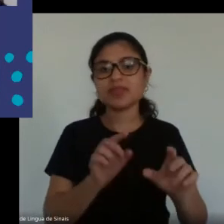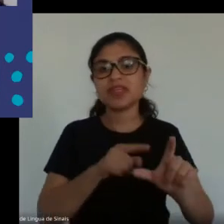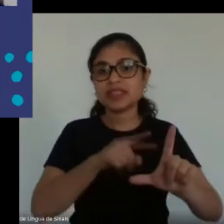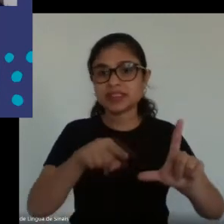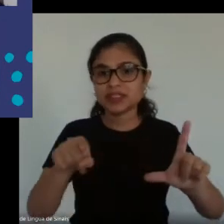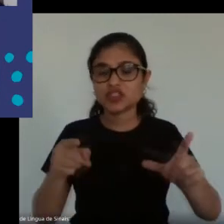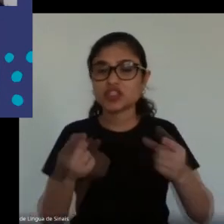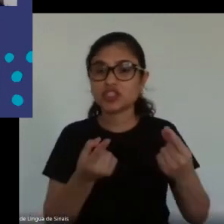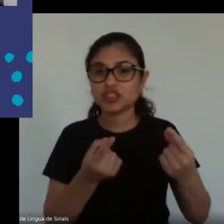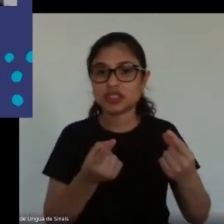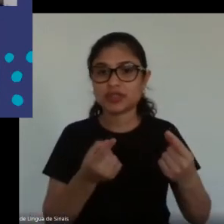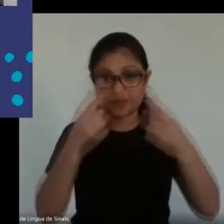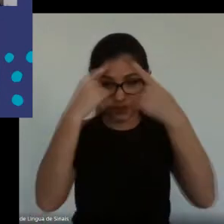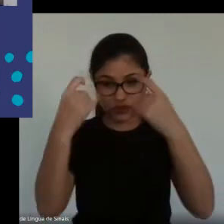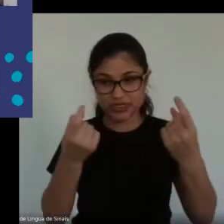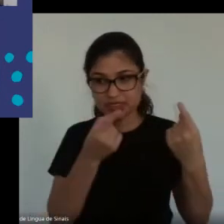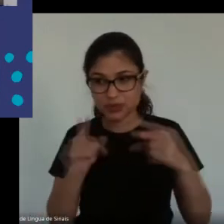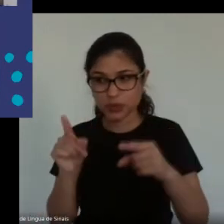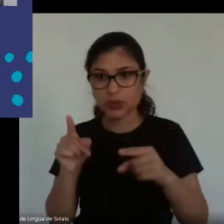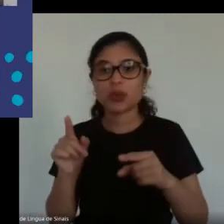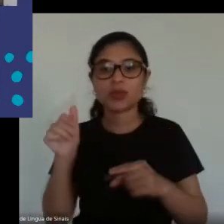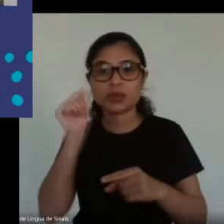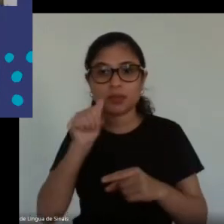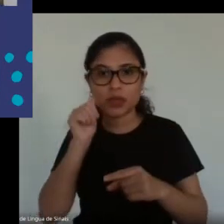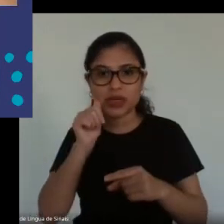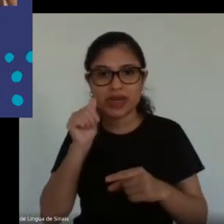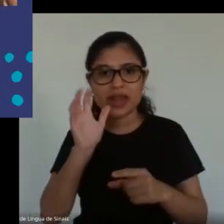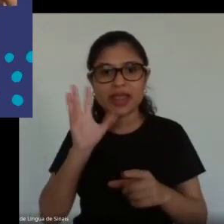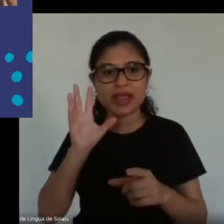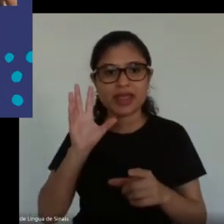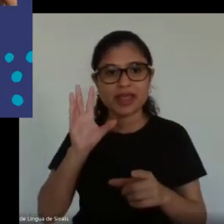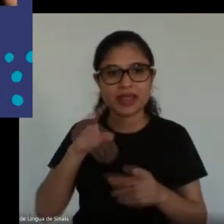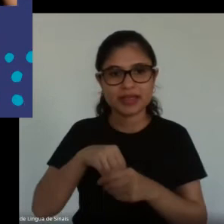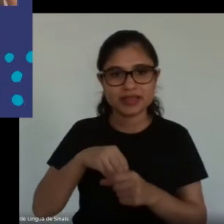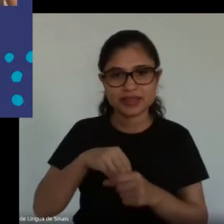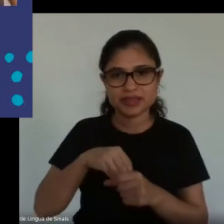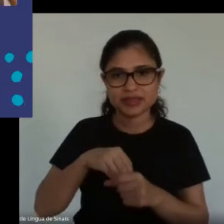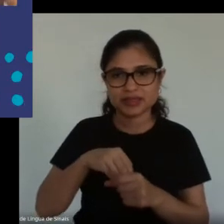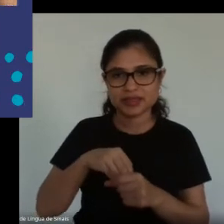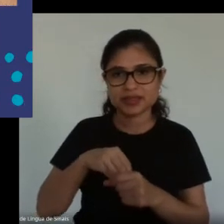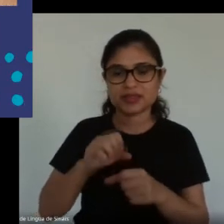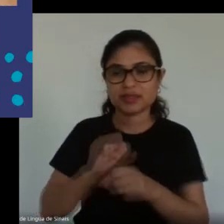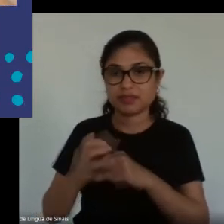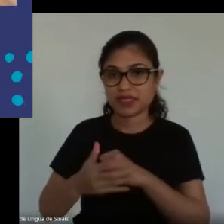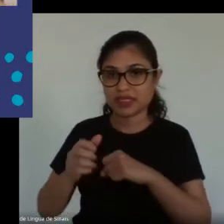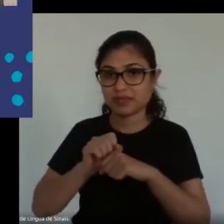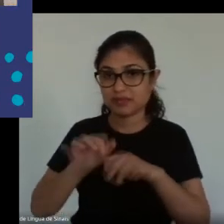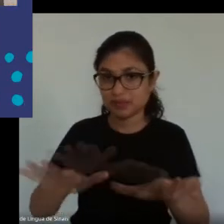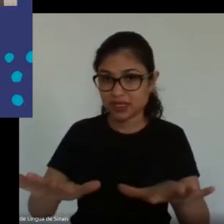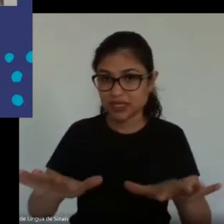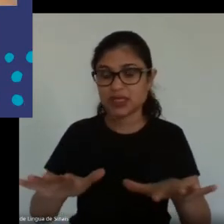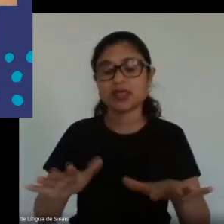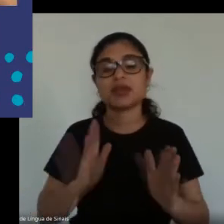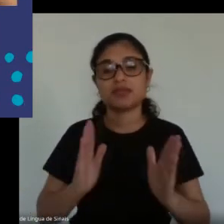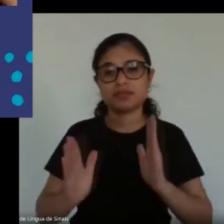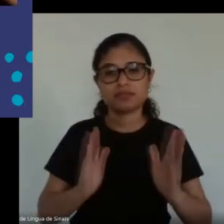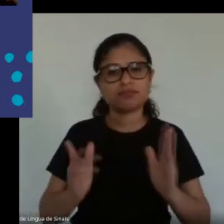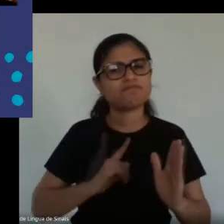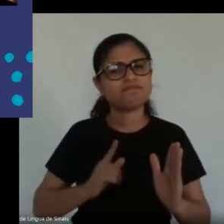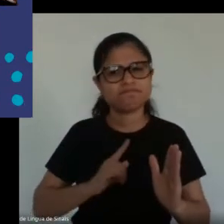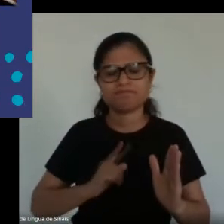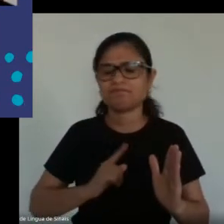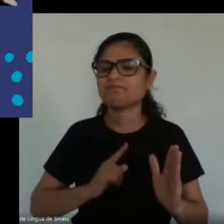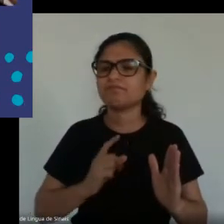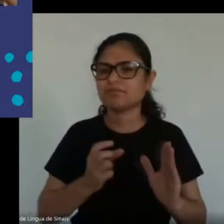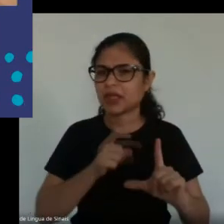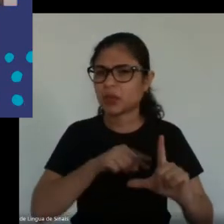estatística da violência contra a mulher na pandemia, e vocês vão ter acesso a muitos números. Tem muito legal. Aqui em